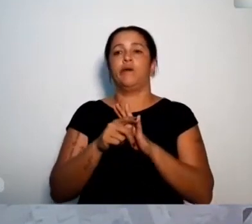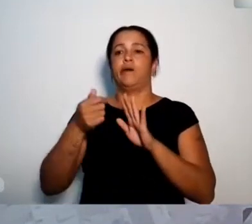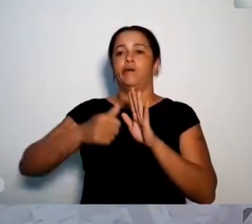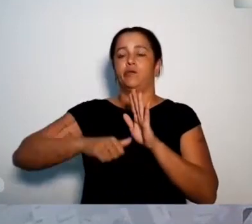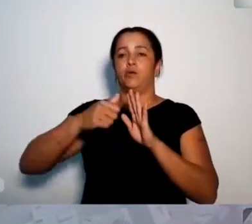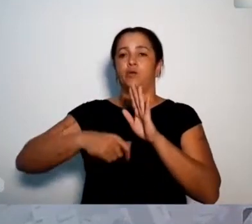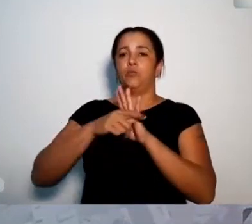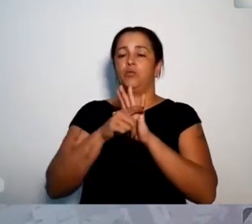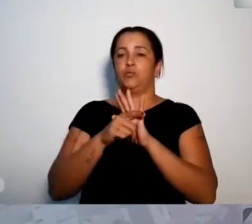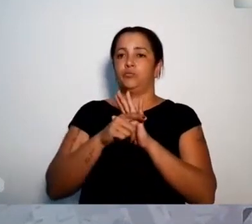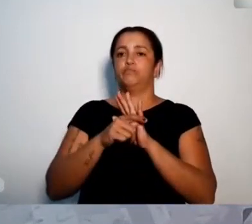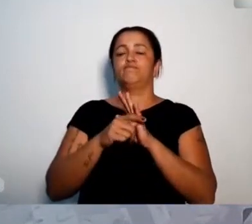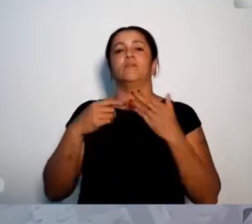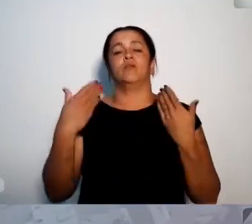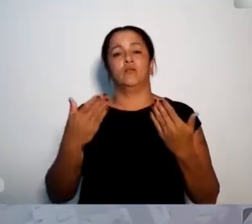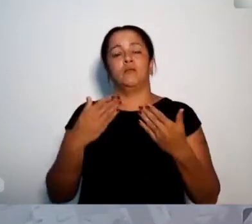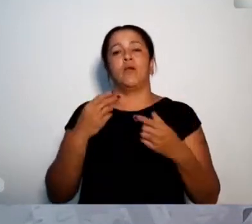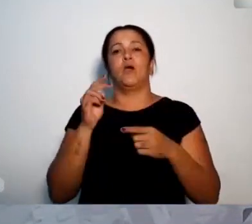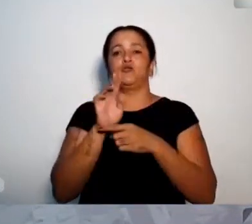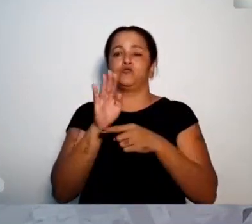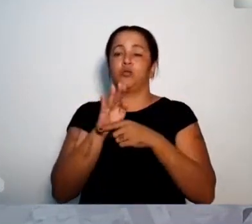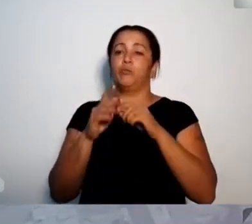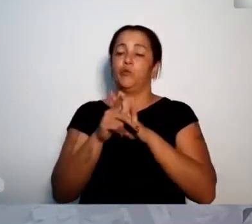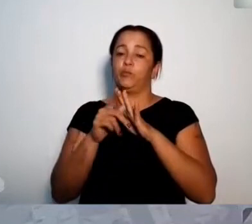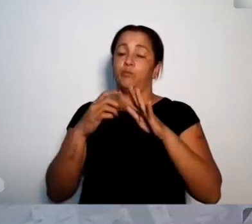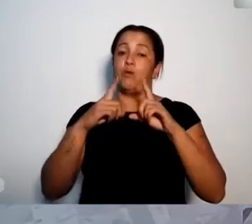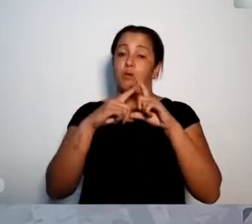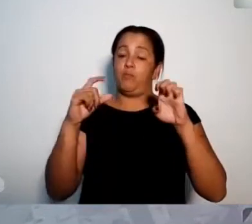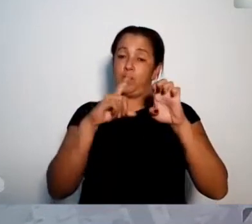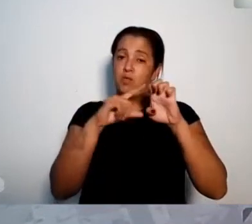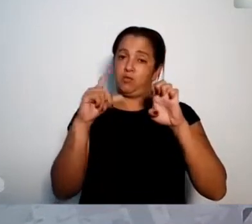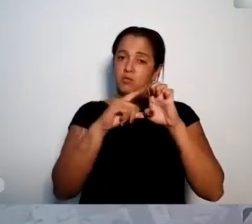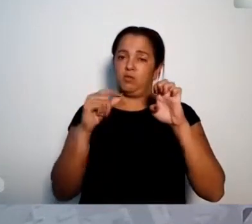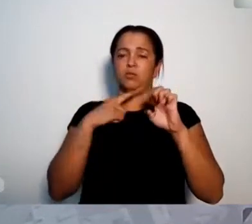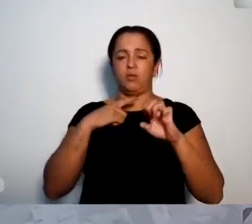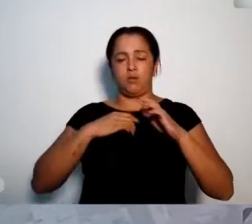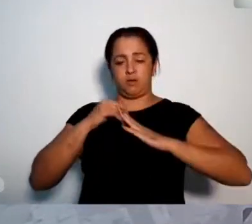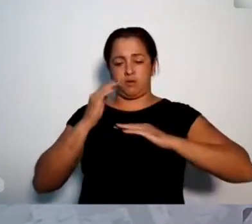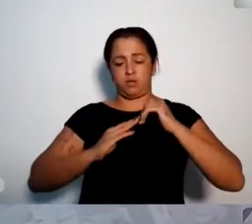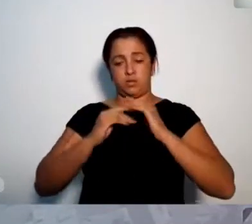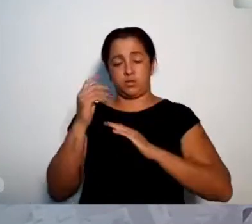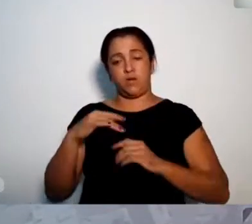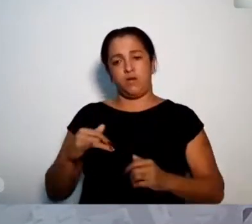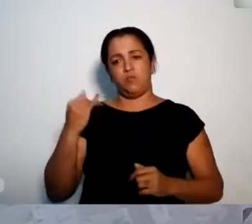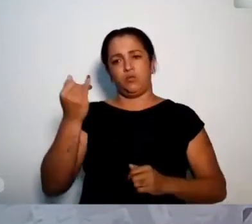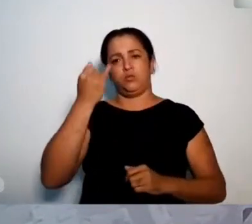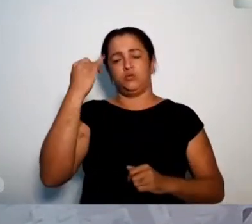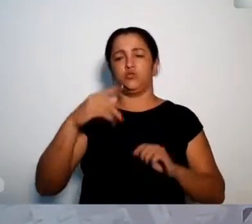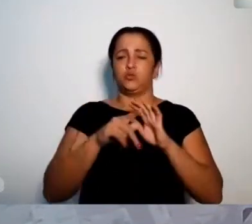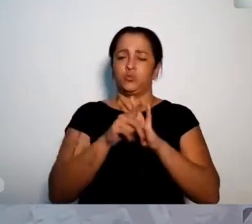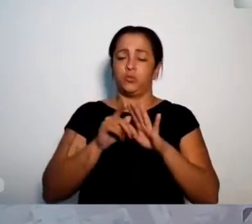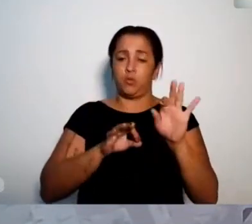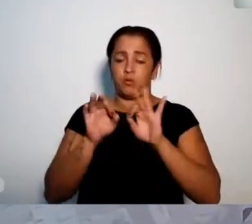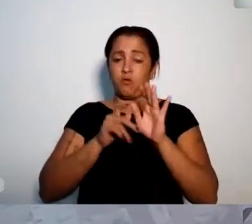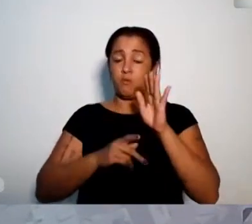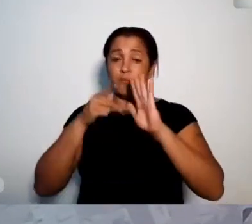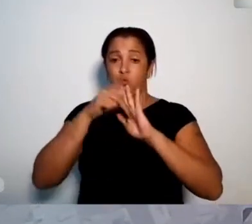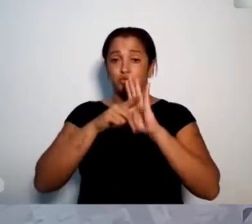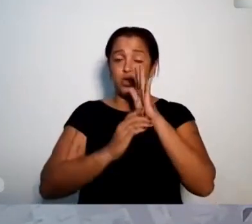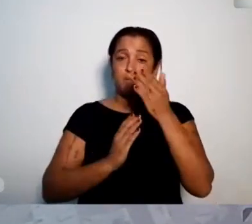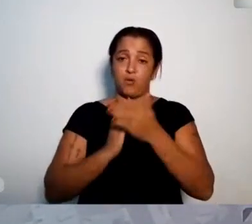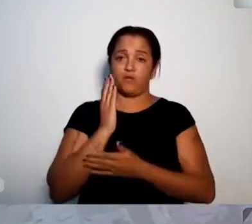empreendedorismo. Obviamente, essas ações são muito importantes e, através desse projeto ser aprovado, o município